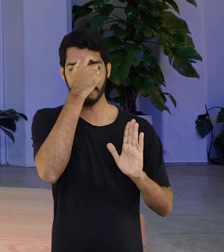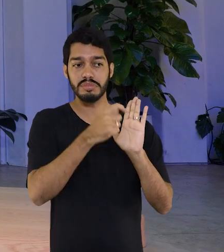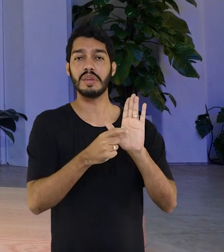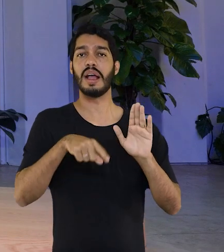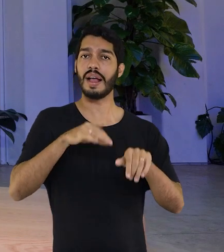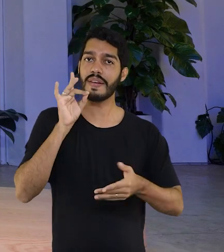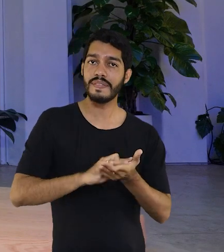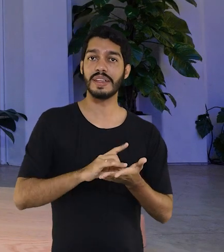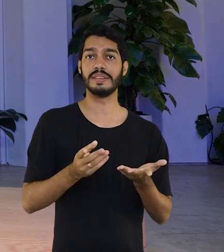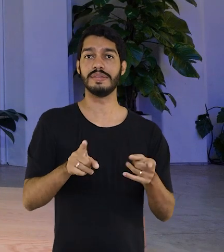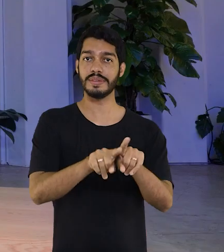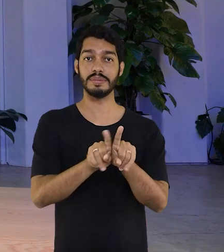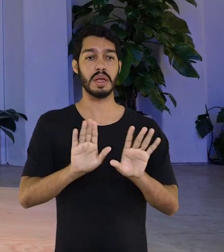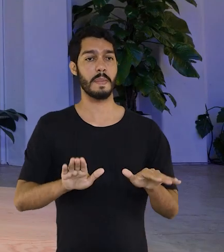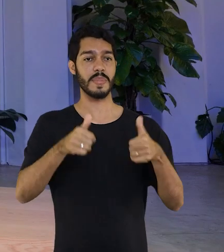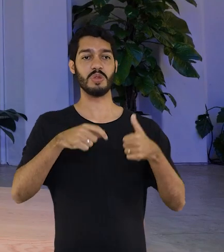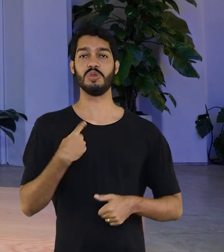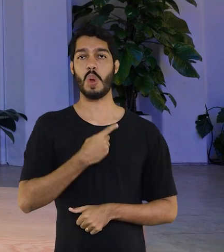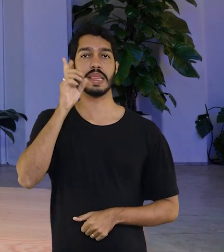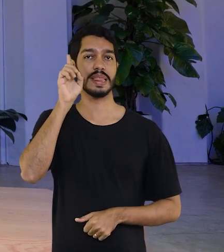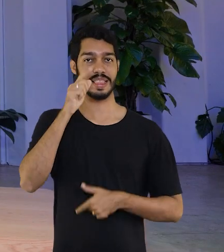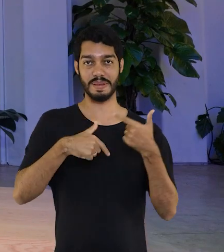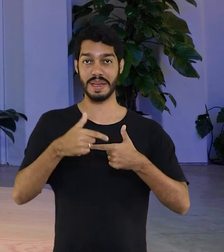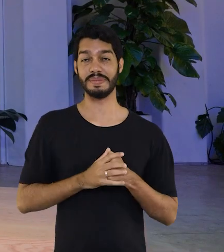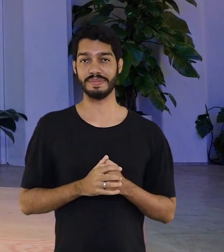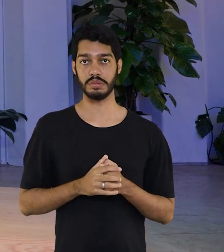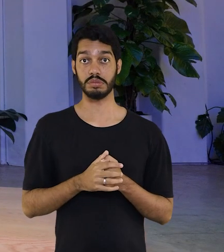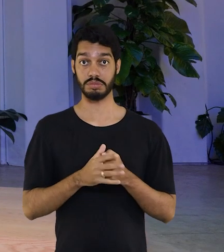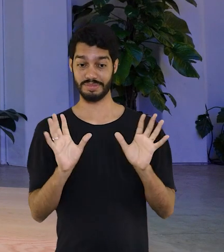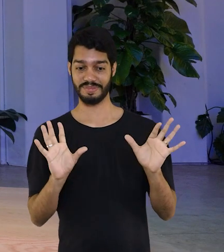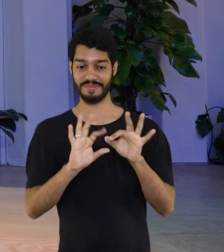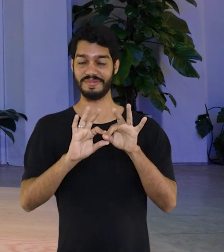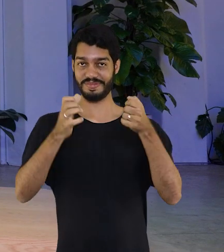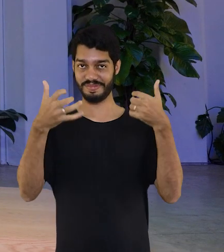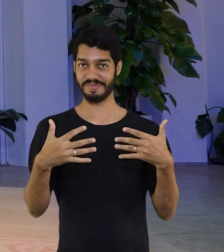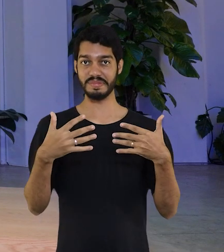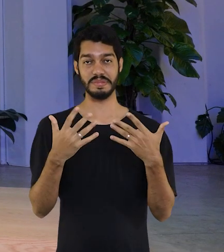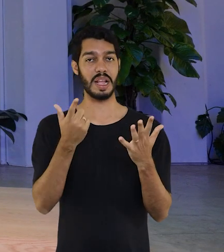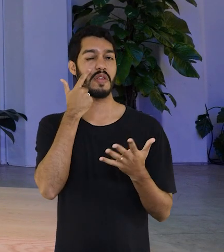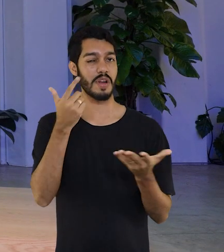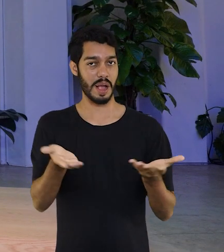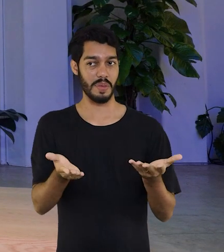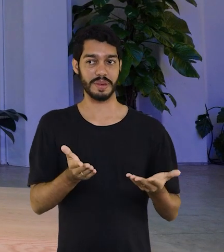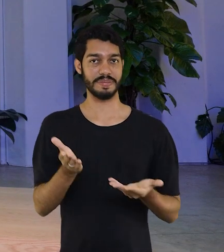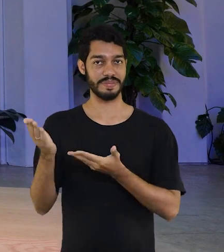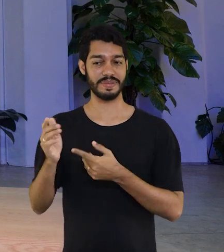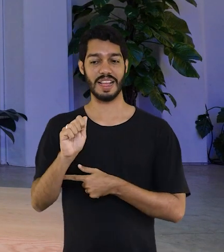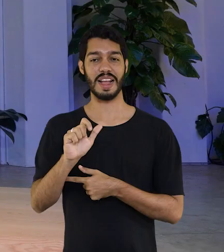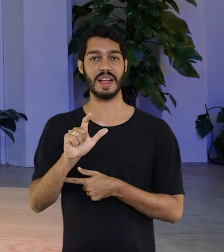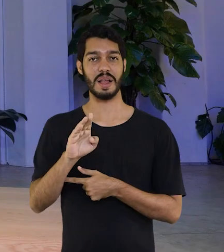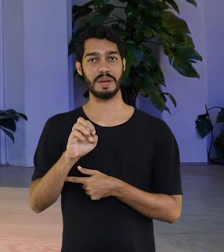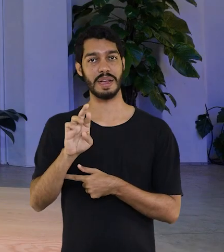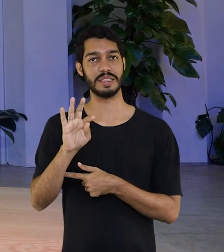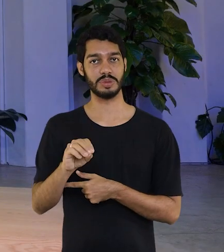artificial na prática, como usar tecnologia na prática, para, de fato, otimizar o nosso dia a dia. Tá? Então, dando esse contexto rápido, passo a